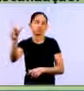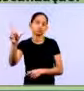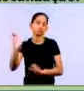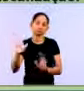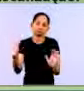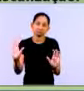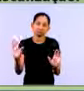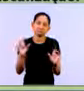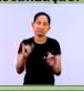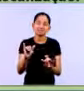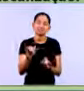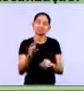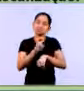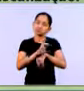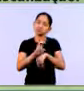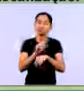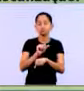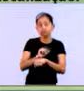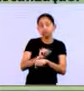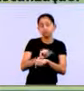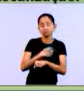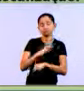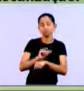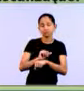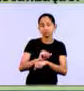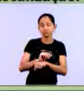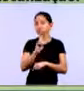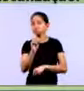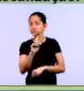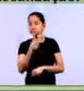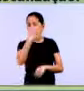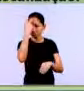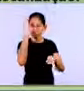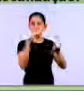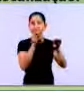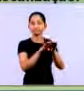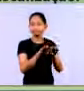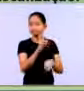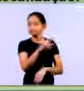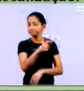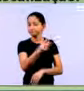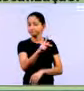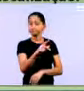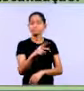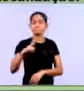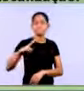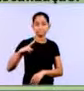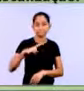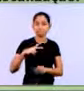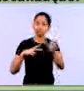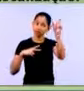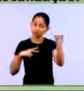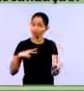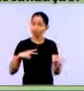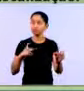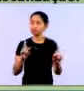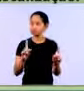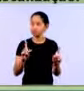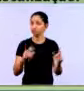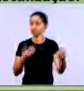Estado depende de uma atuação do Estado, não depende de uma atuação do particular propriamente dito.